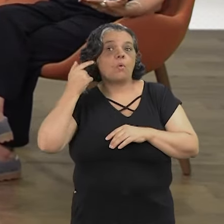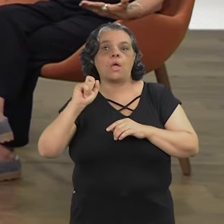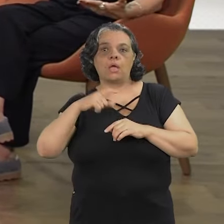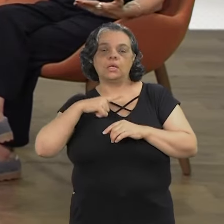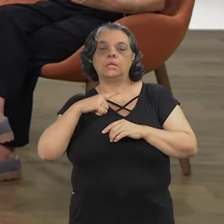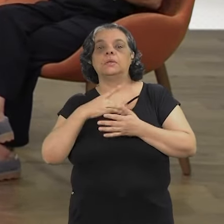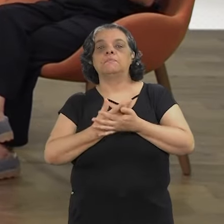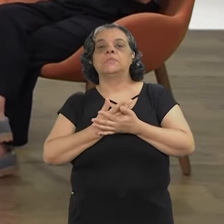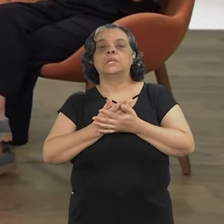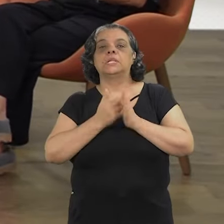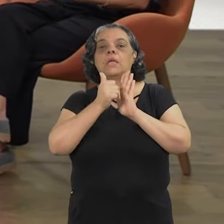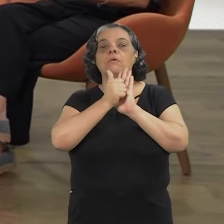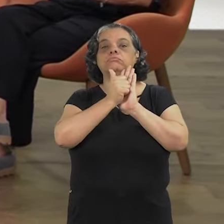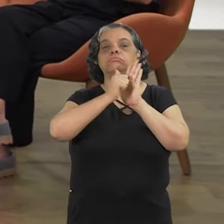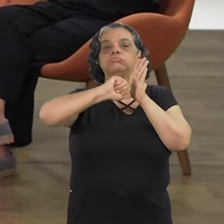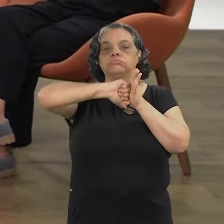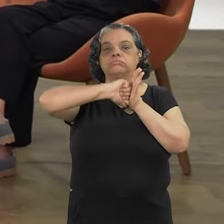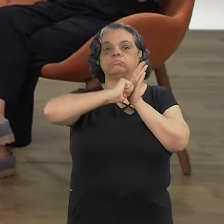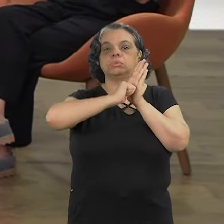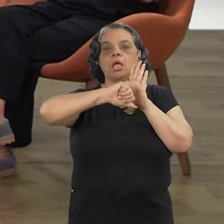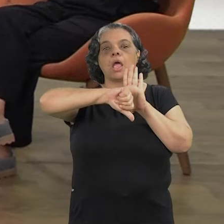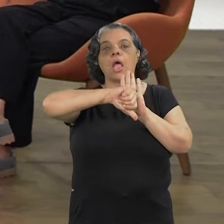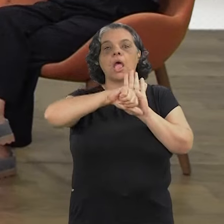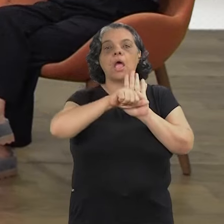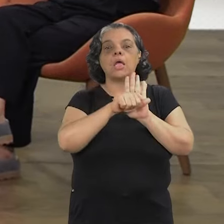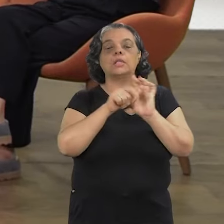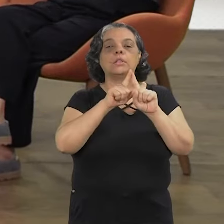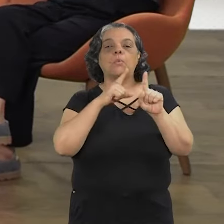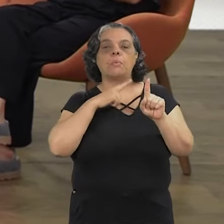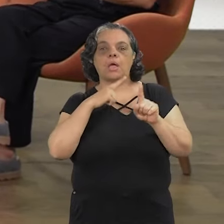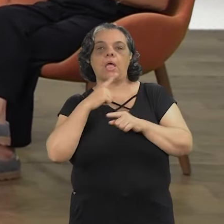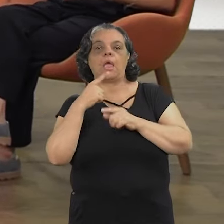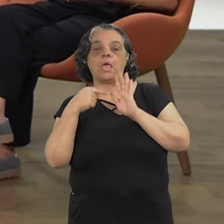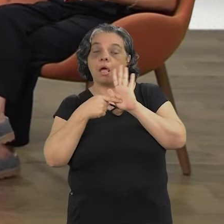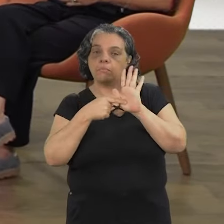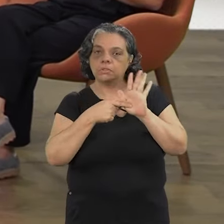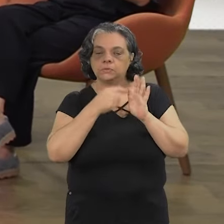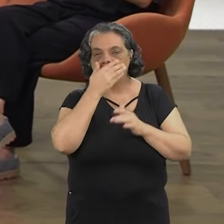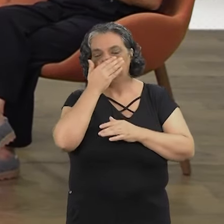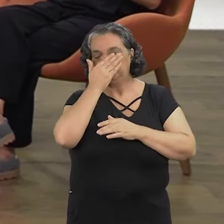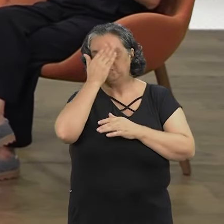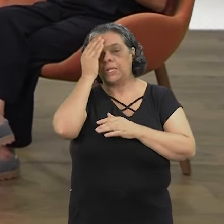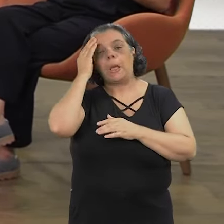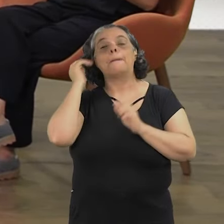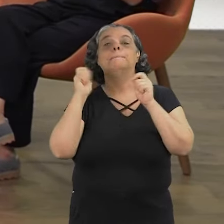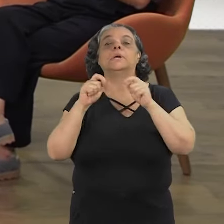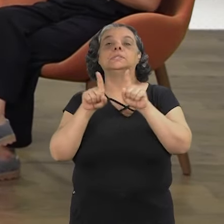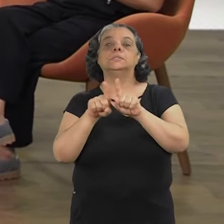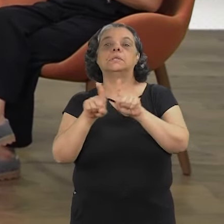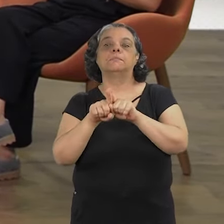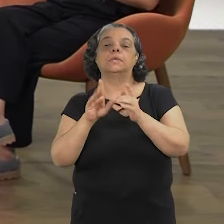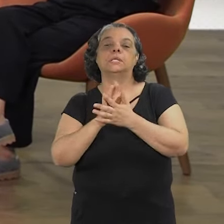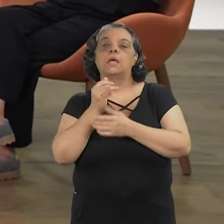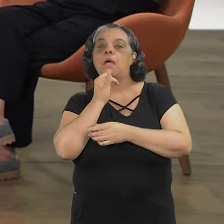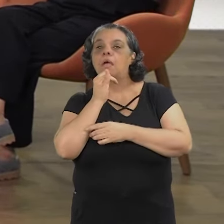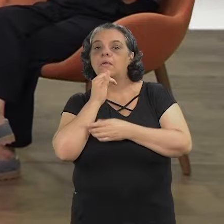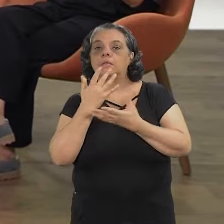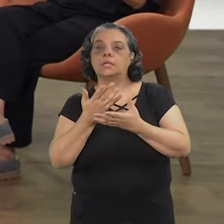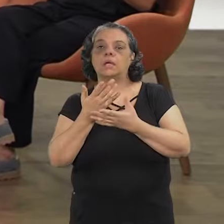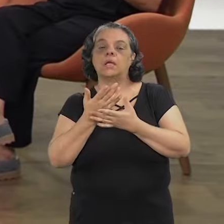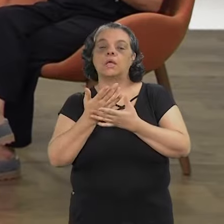podcast então é possível eh muito possível é um exemplo de democratizar mas eu penso que a gente ainda tá